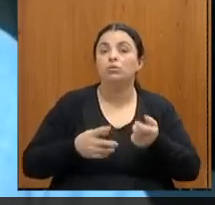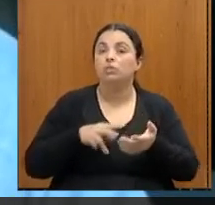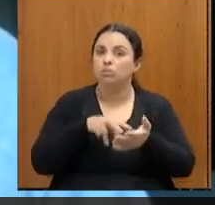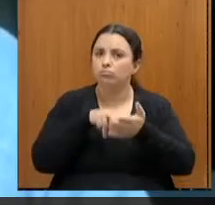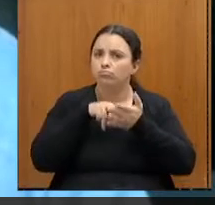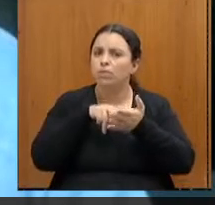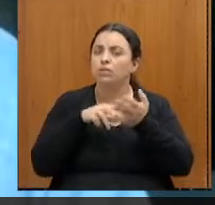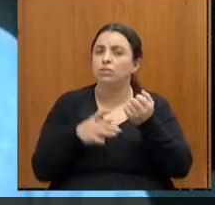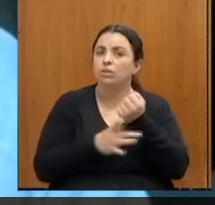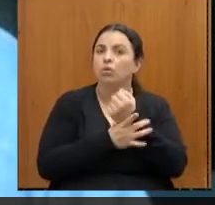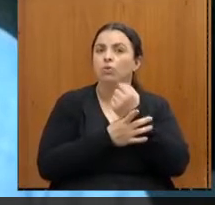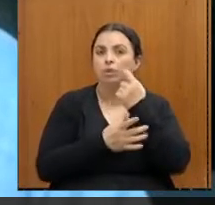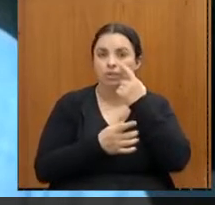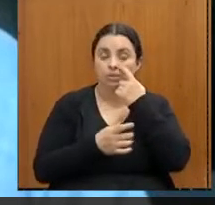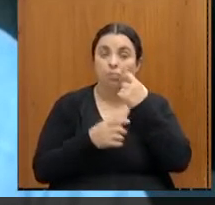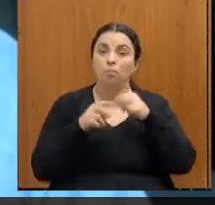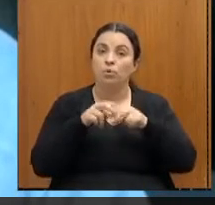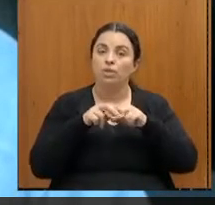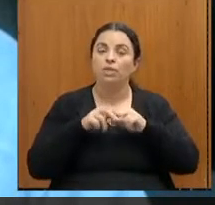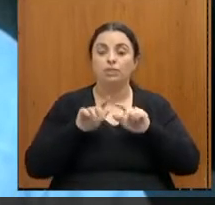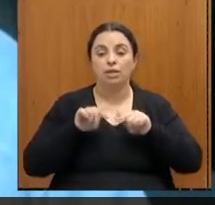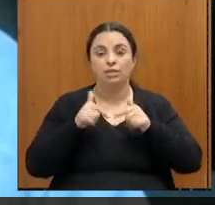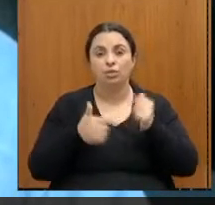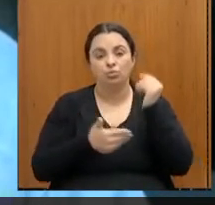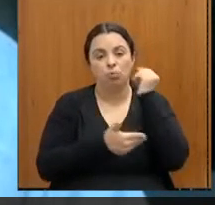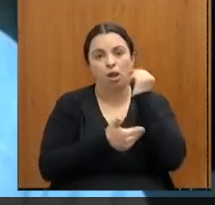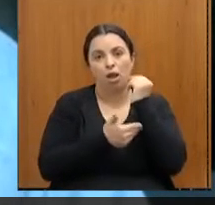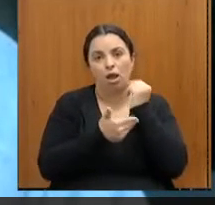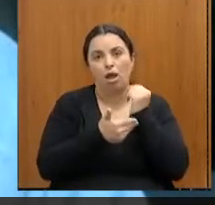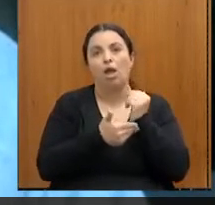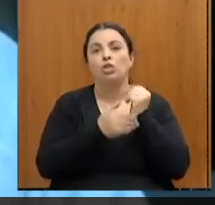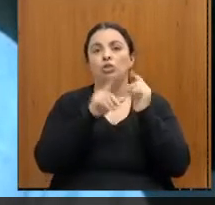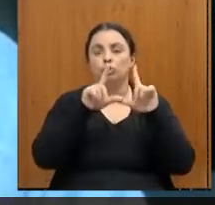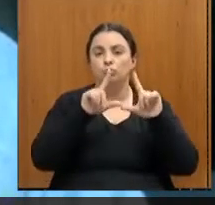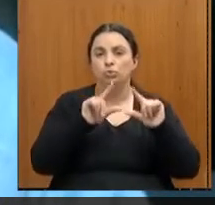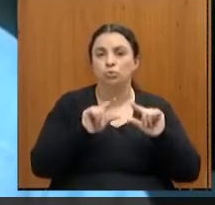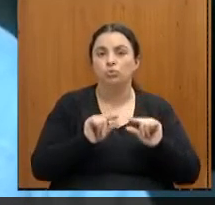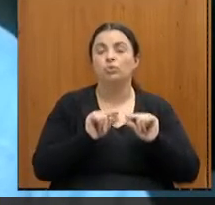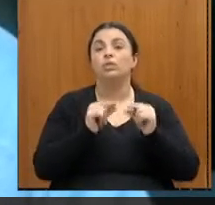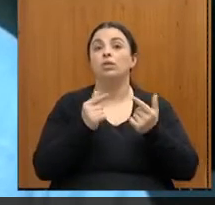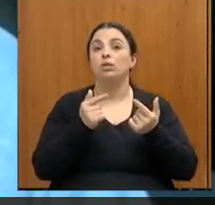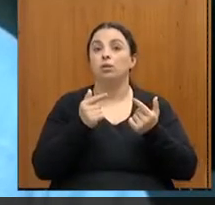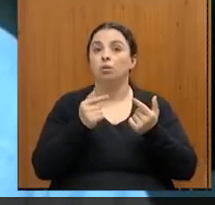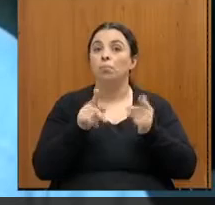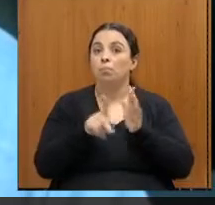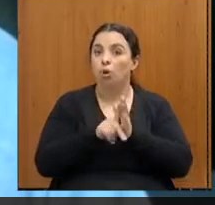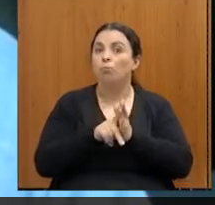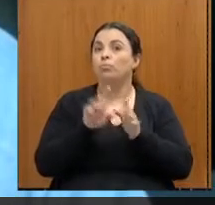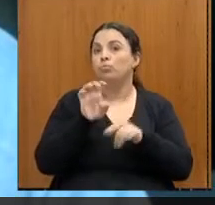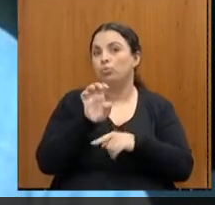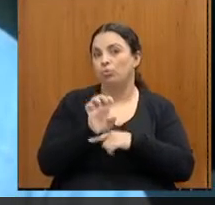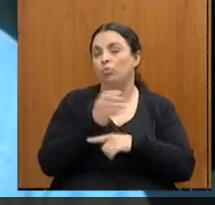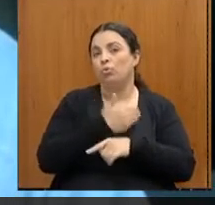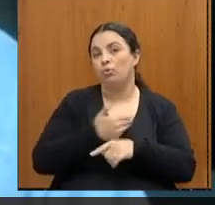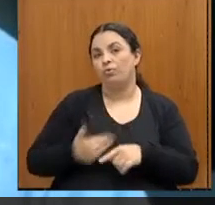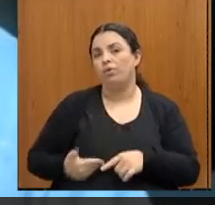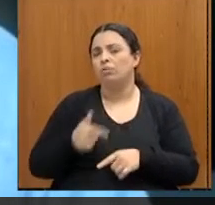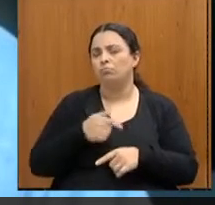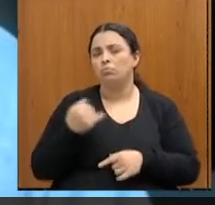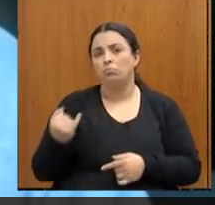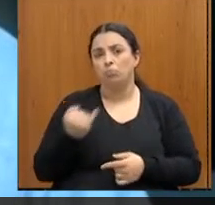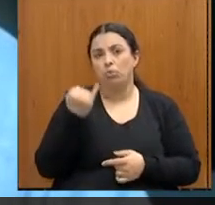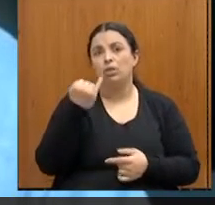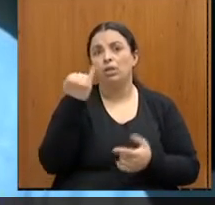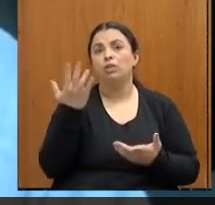de desburocratização significação das ações do governo elas são fundamentais e os números